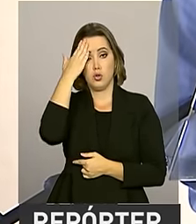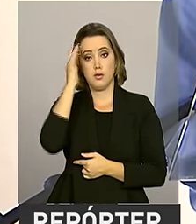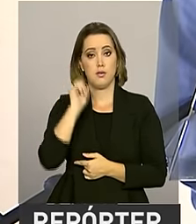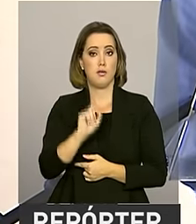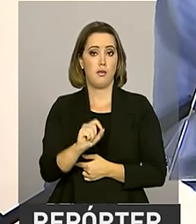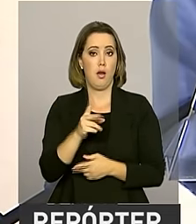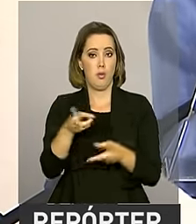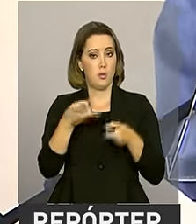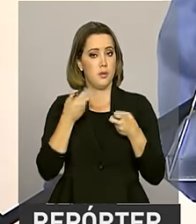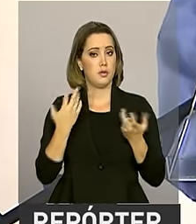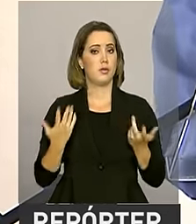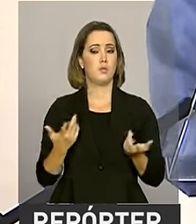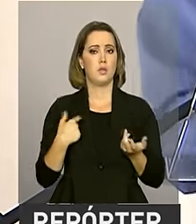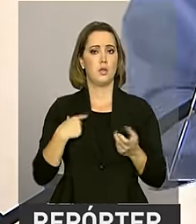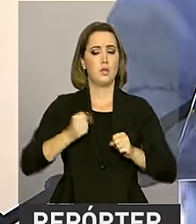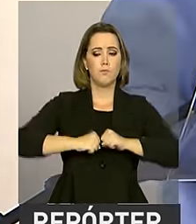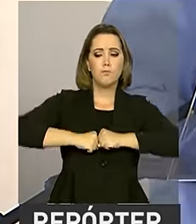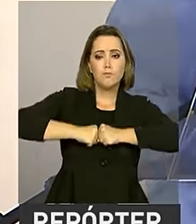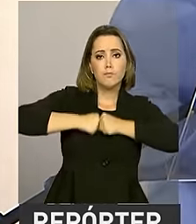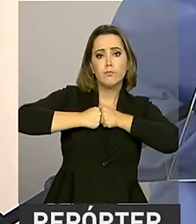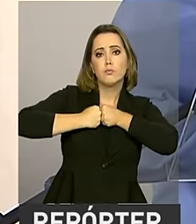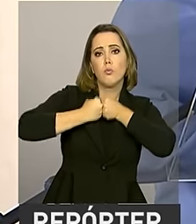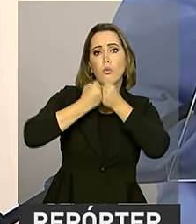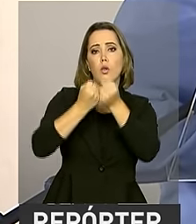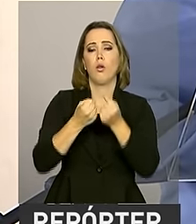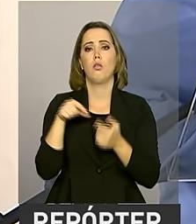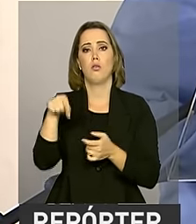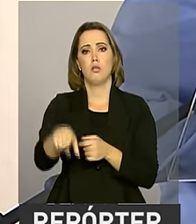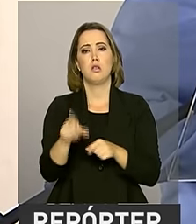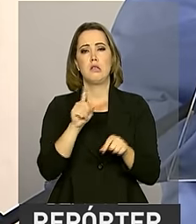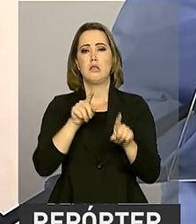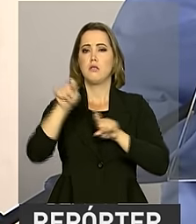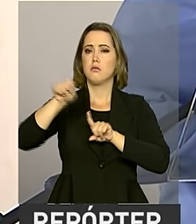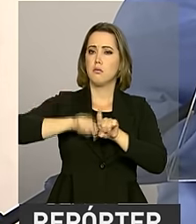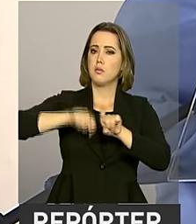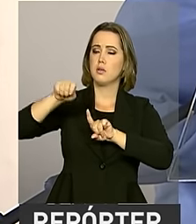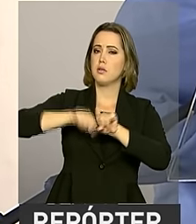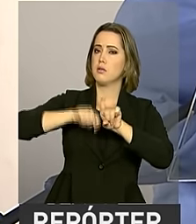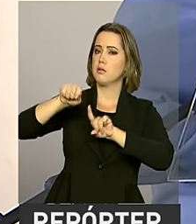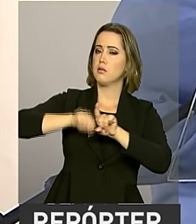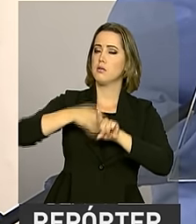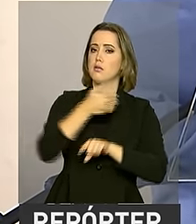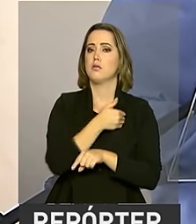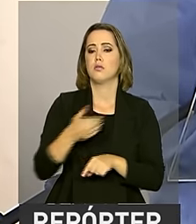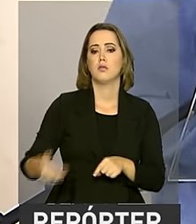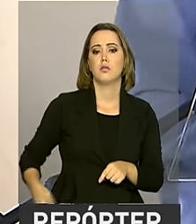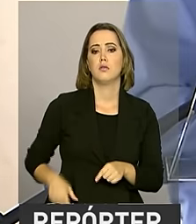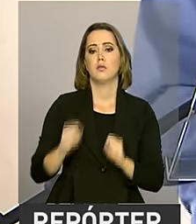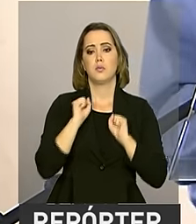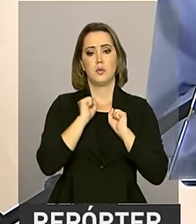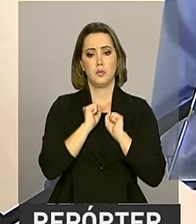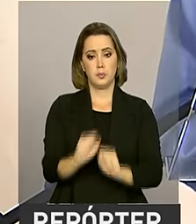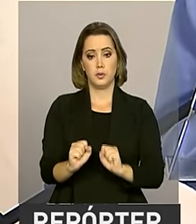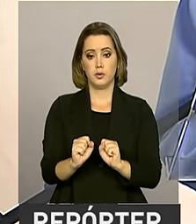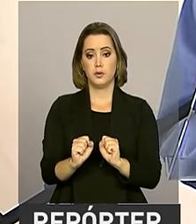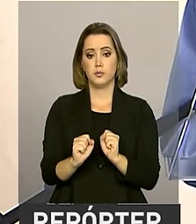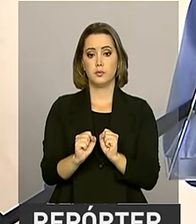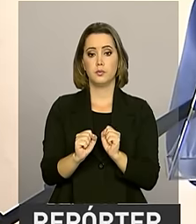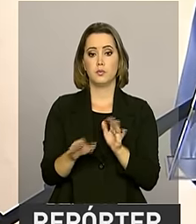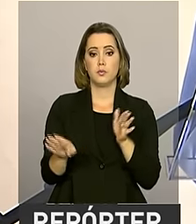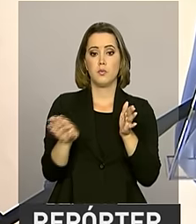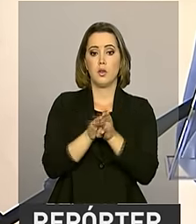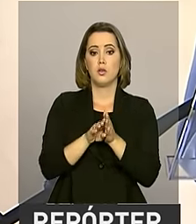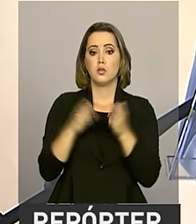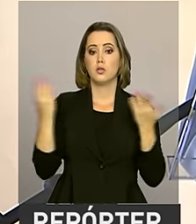perceber muitos esforços nesses poucos meses de governo para que pudéssemos chegar